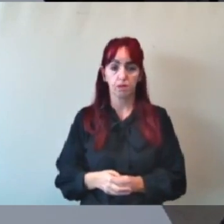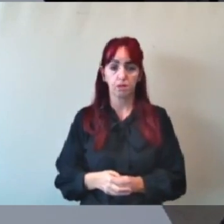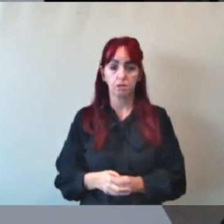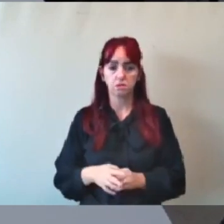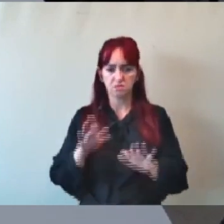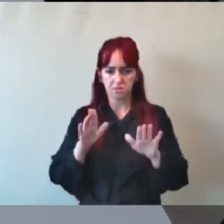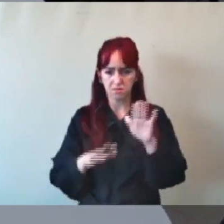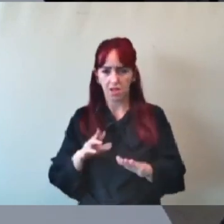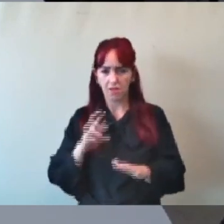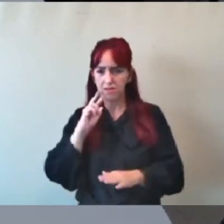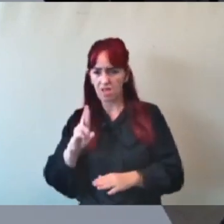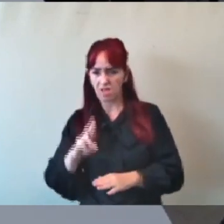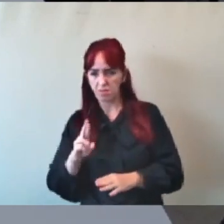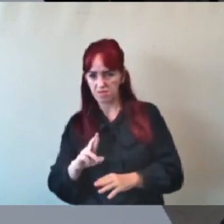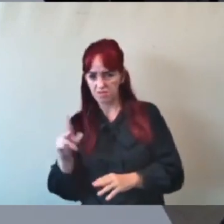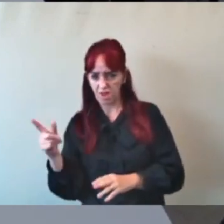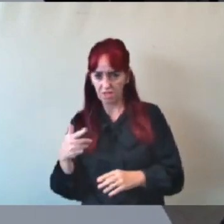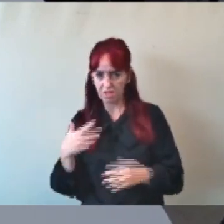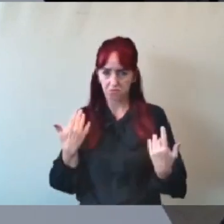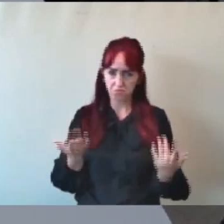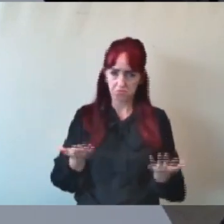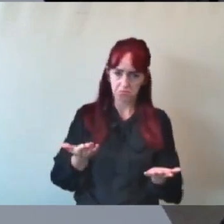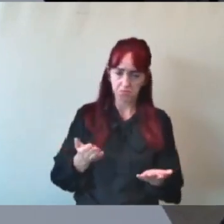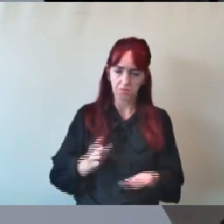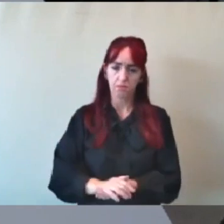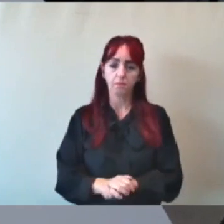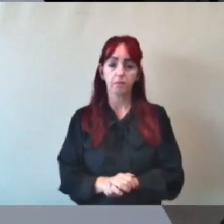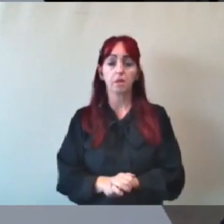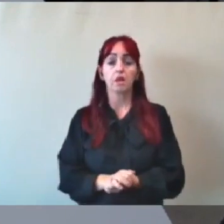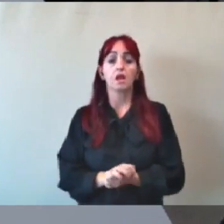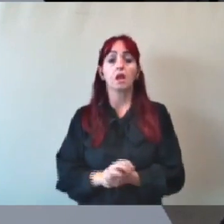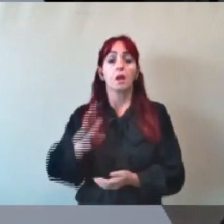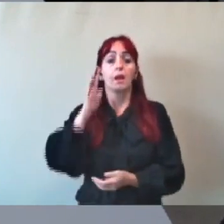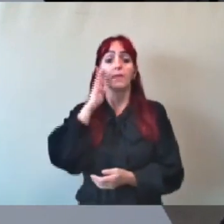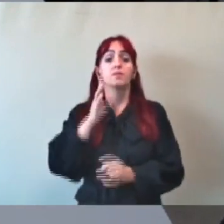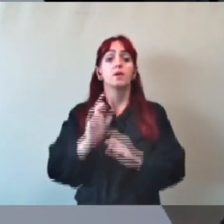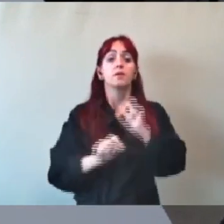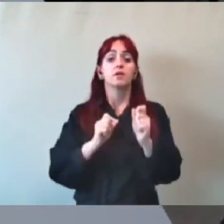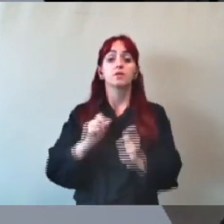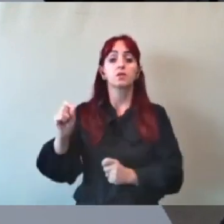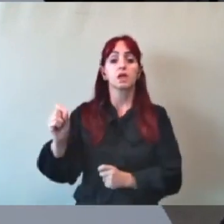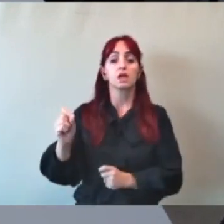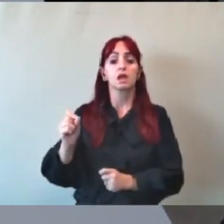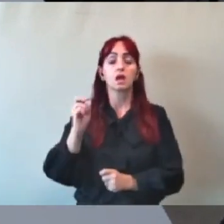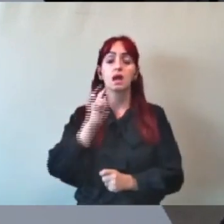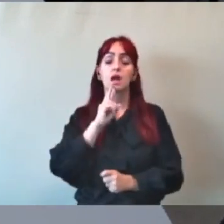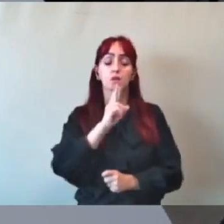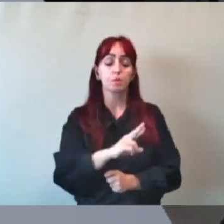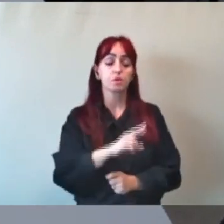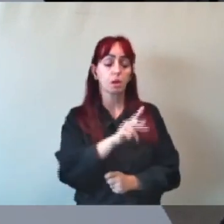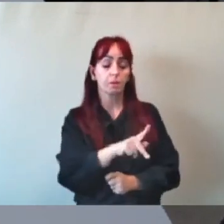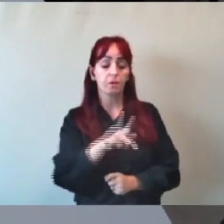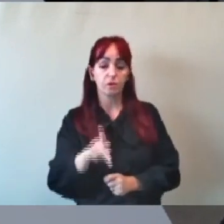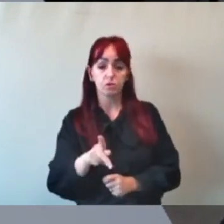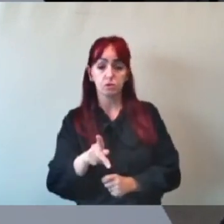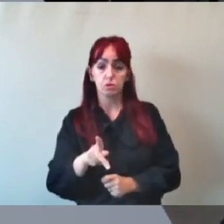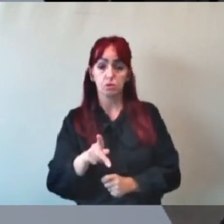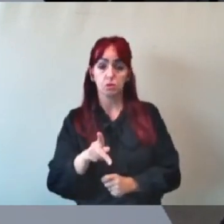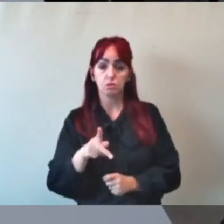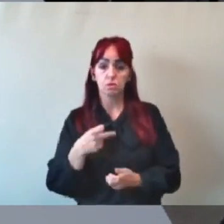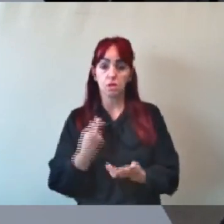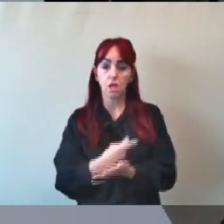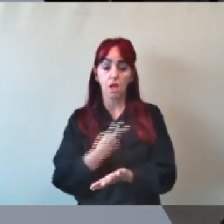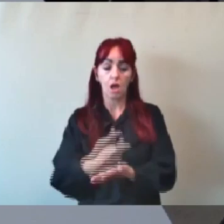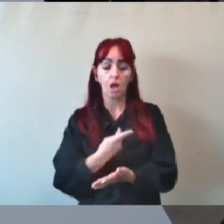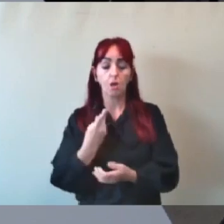indagação. E principalmente, não, respondendo um professor, se a resposta não for boa, né, Brau? Tá, tem